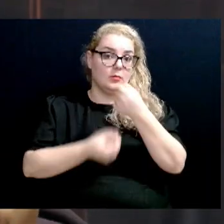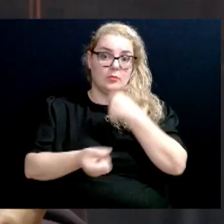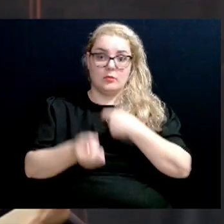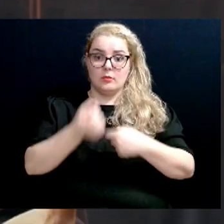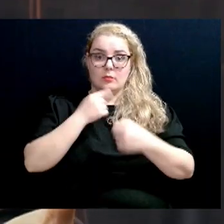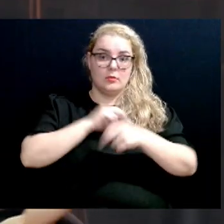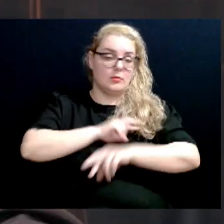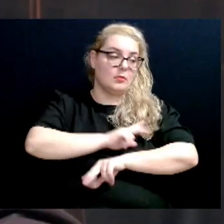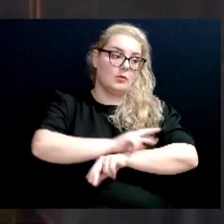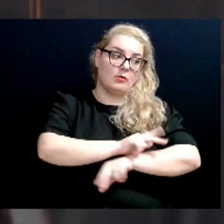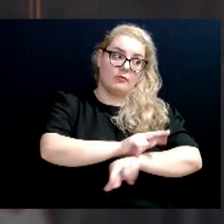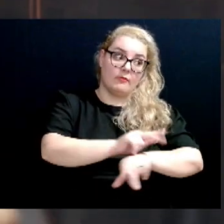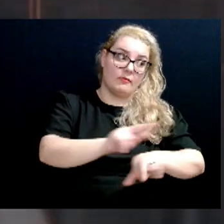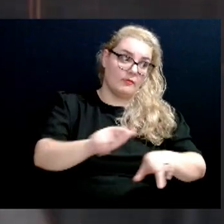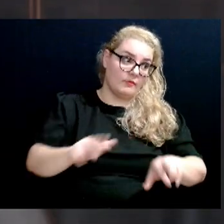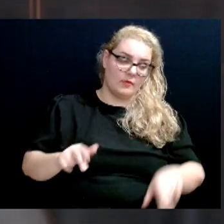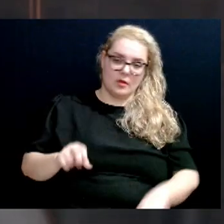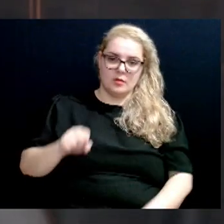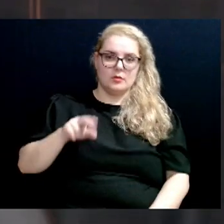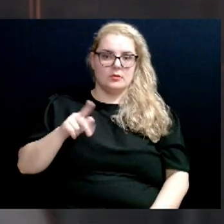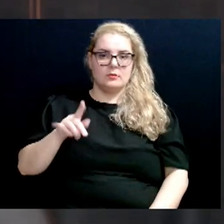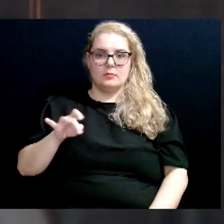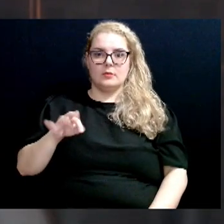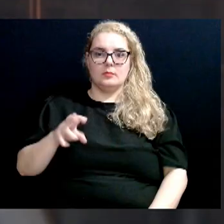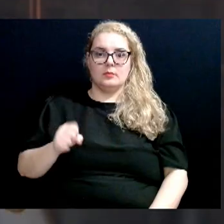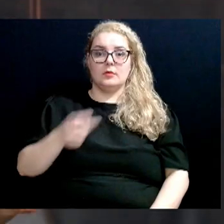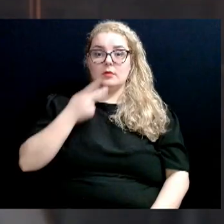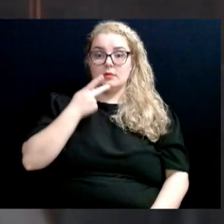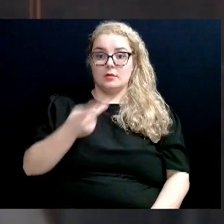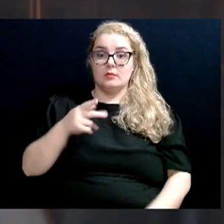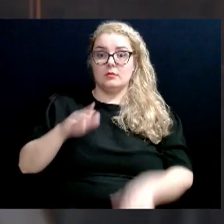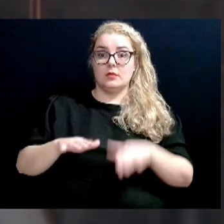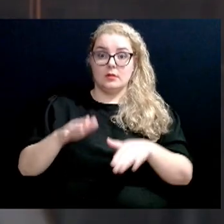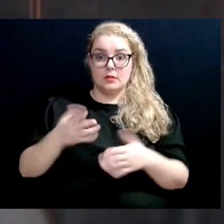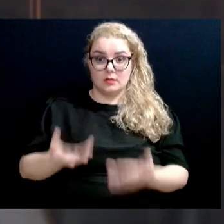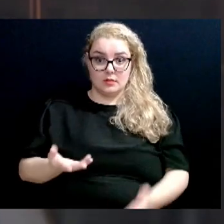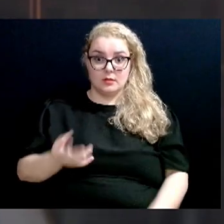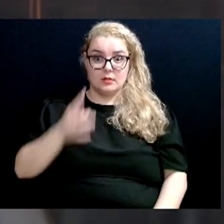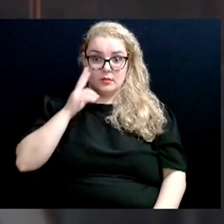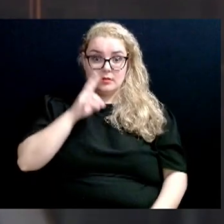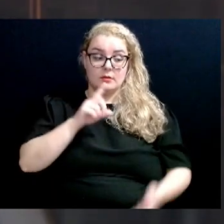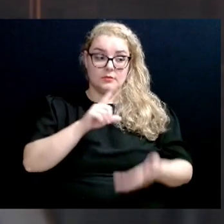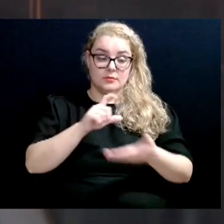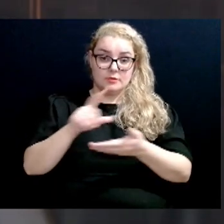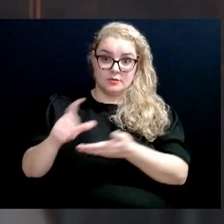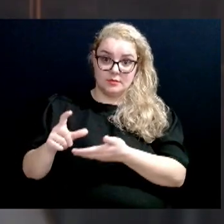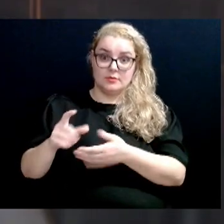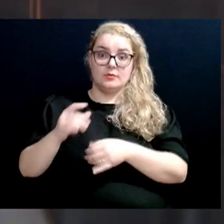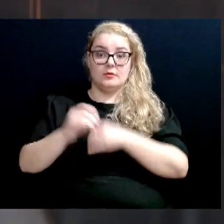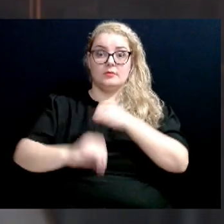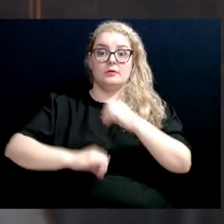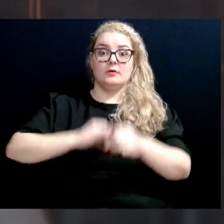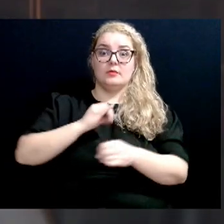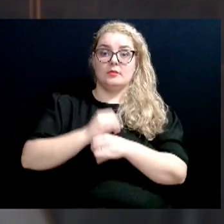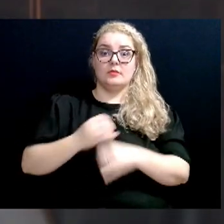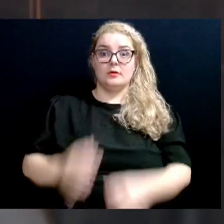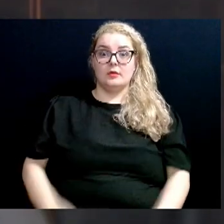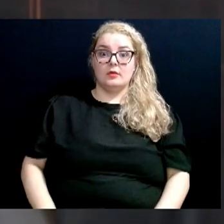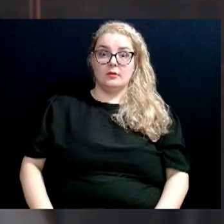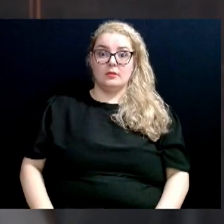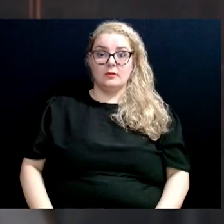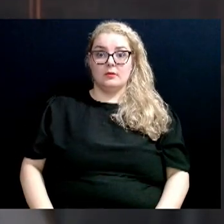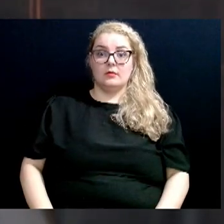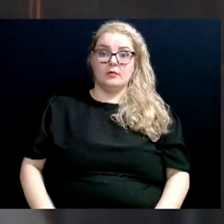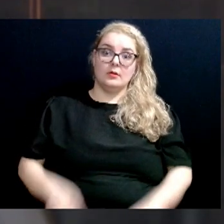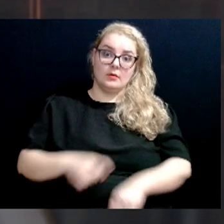muitos suplementos. Tá, e eu falo assim, às vezes a gente vê fotos, né, de pessoas na internet colocando, hora do suplemento. Eu falo